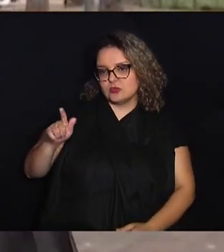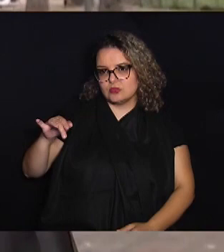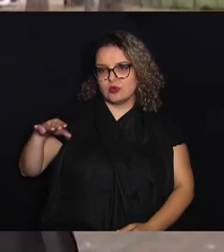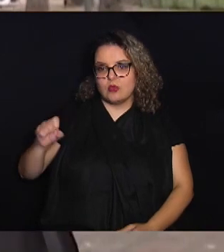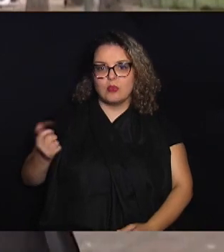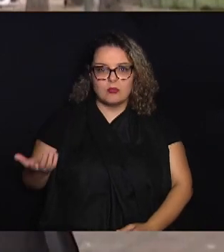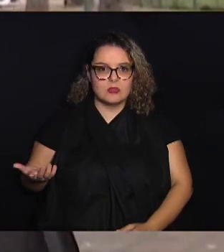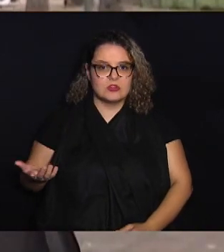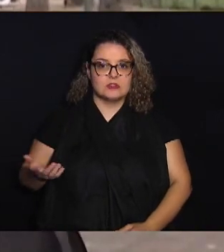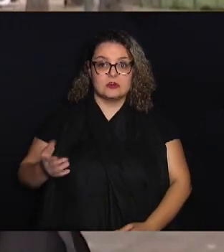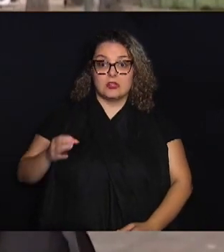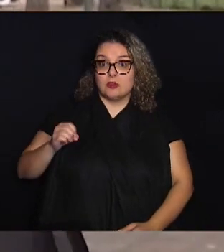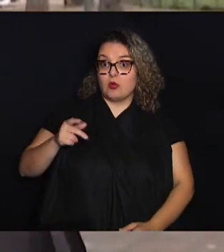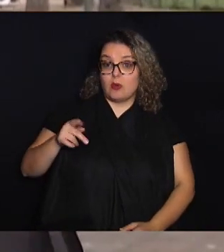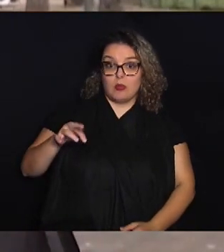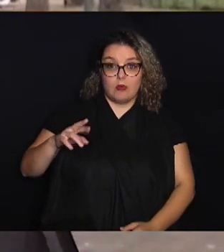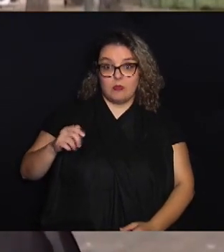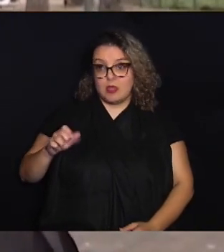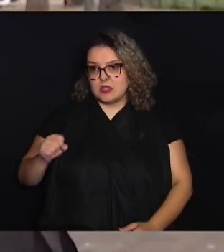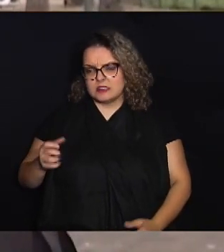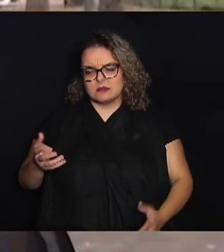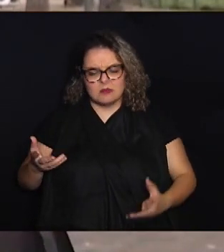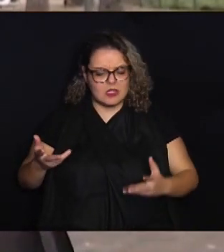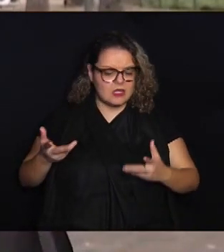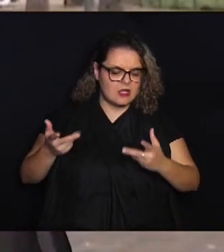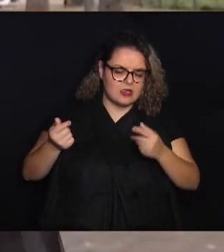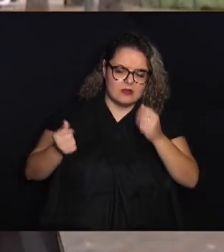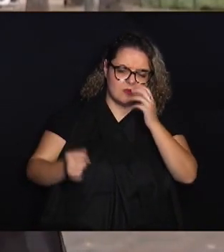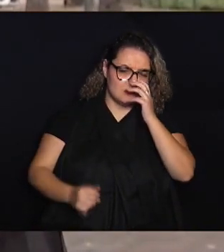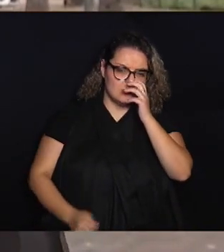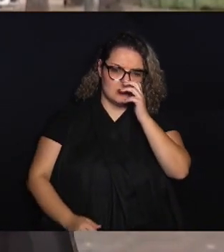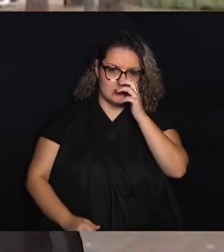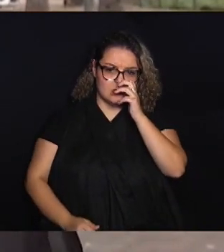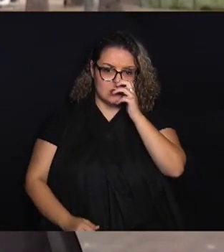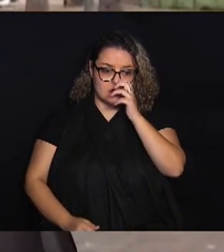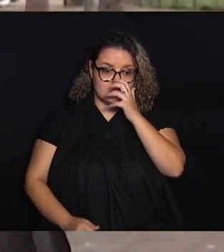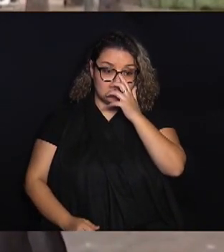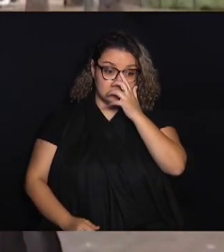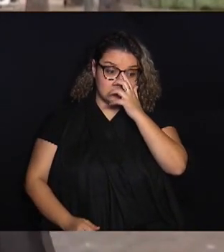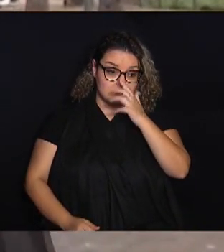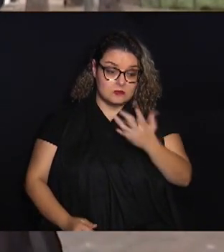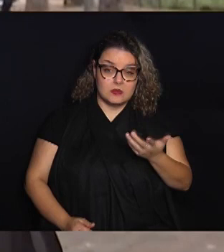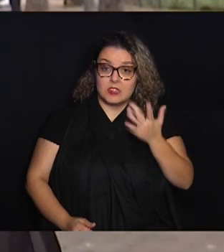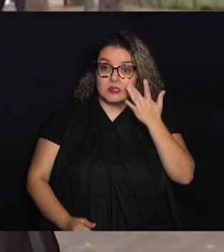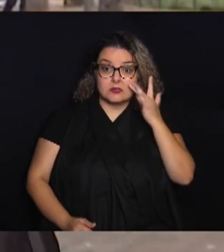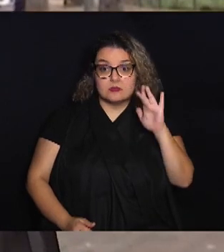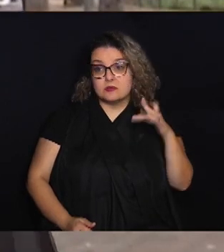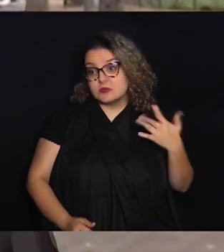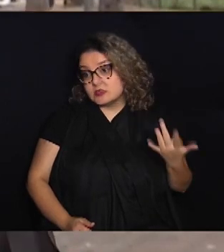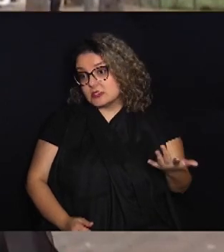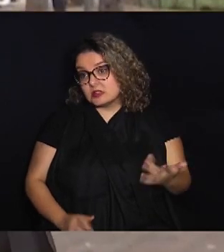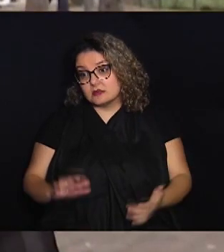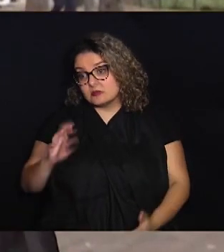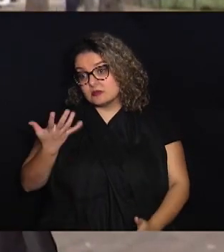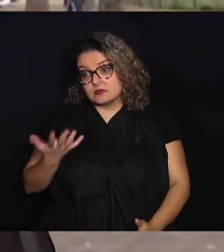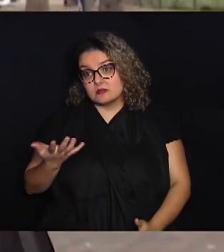as óperas dele, tem óperas maravilhosas, né? Mas não sei o que acontece, que não